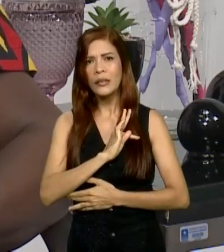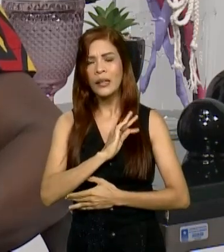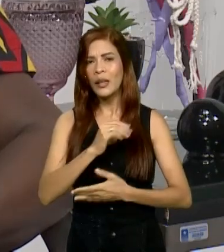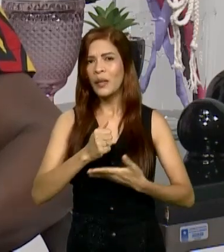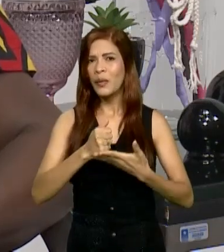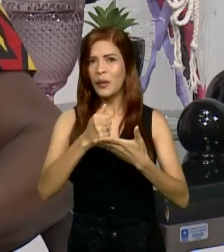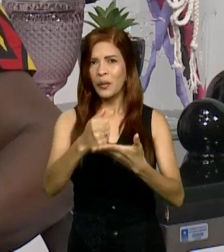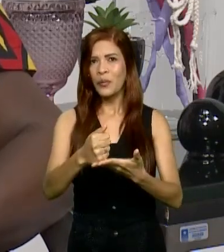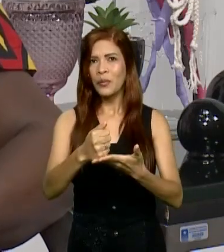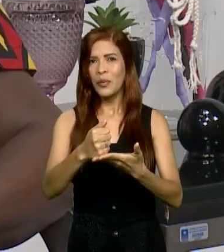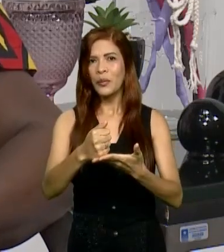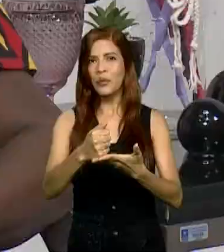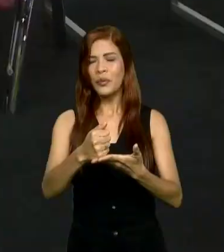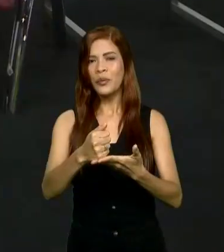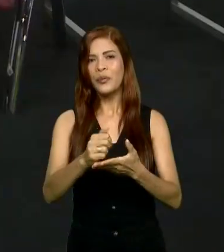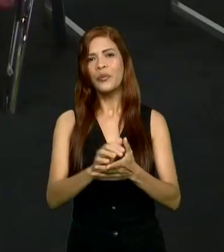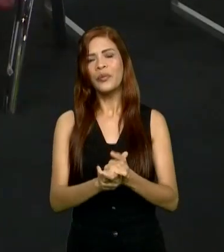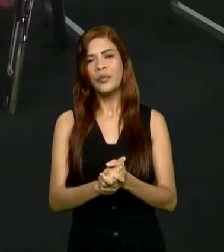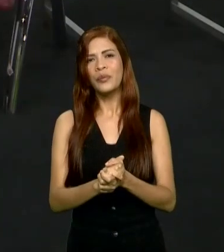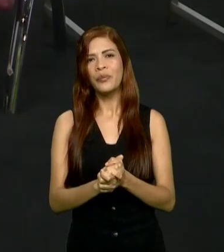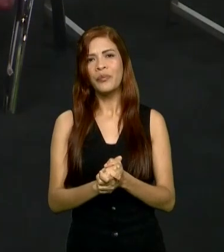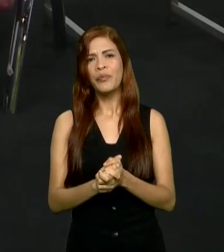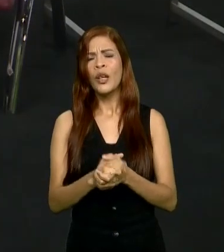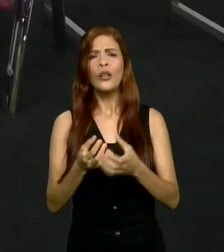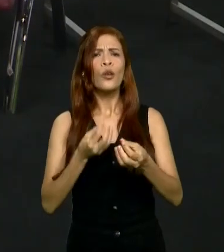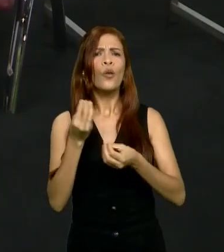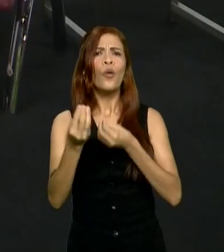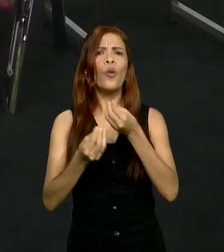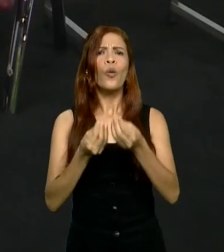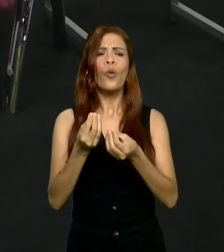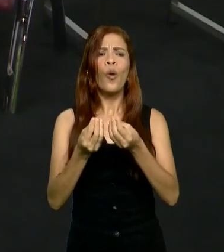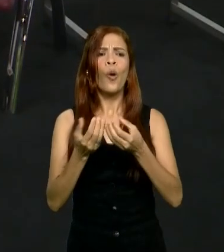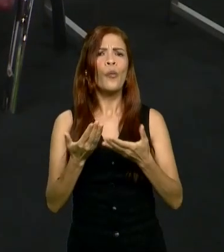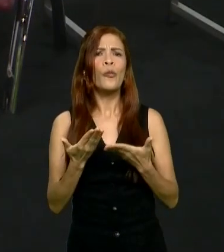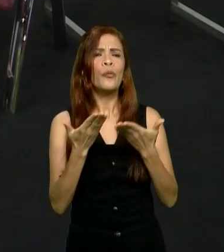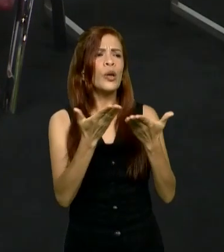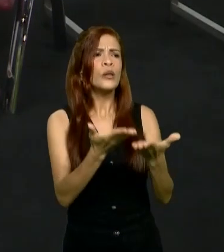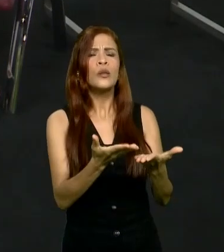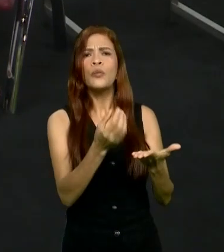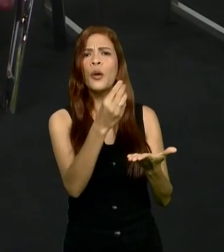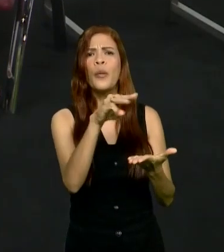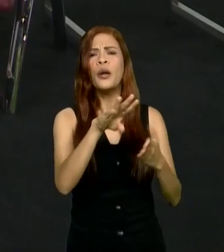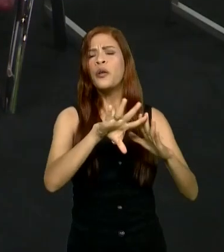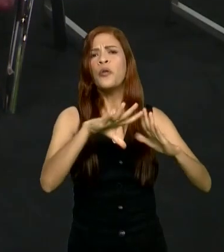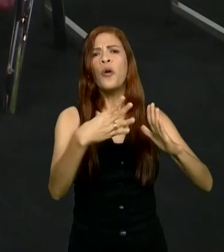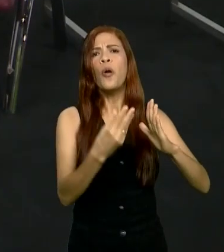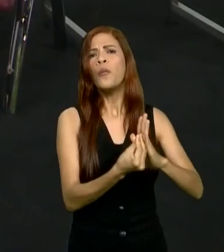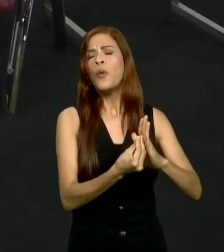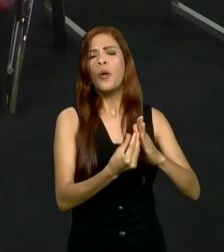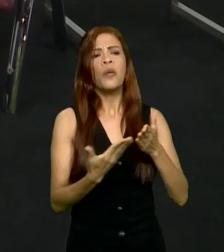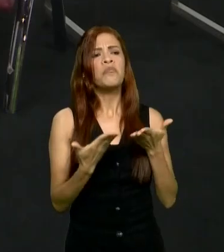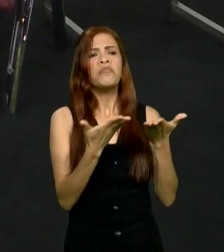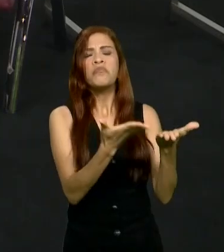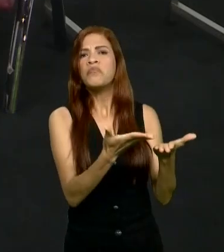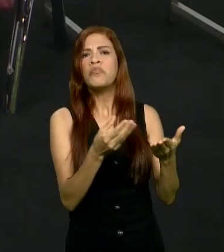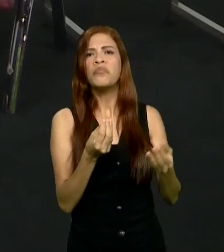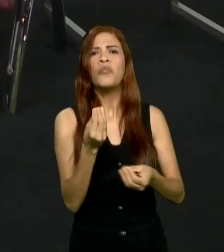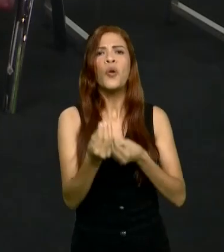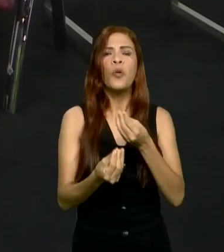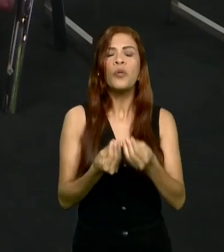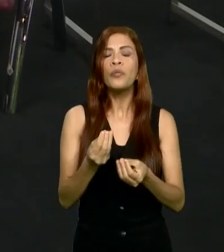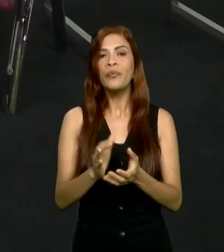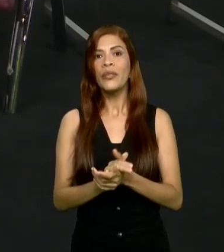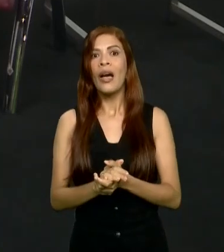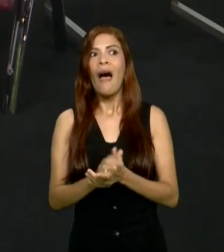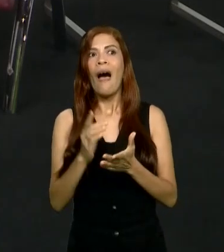assistência, isso aí, como que nós iríamos participar dessa caravana Maranhão Quilombola? E aí surgiu a ideia, por que de